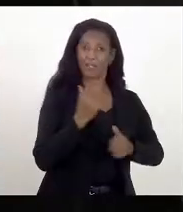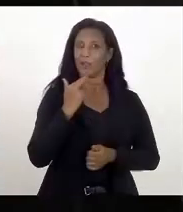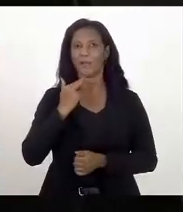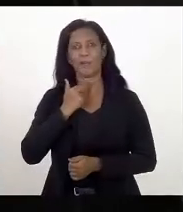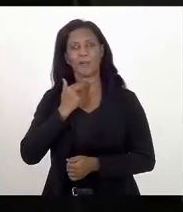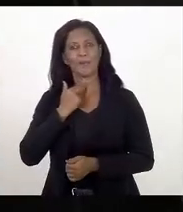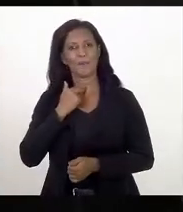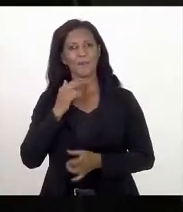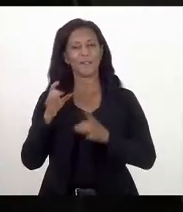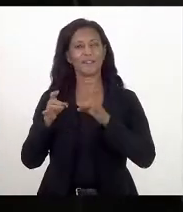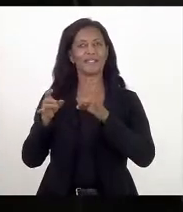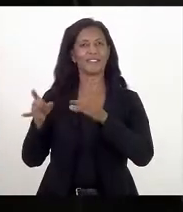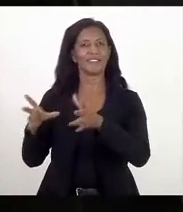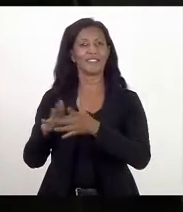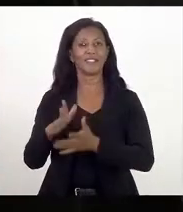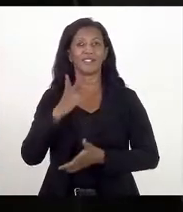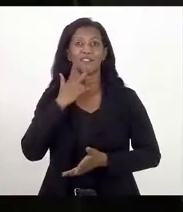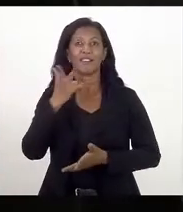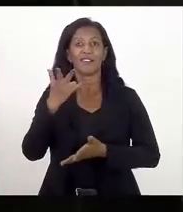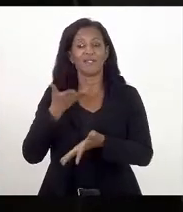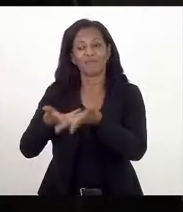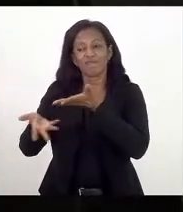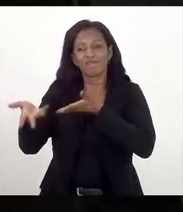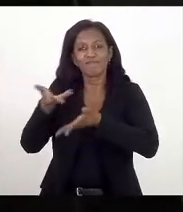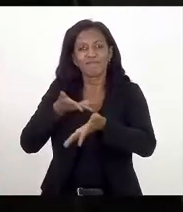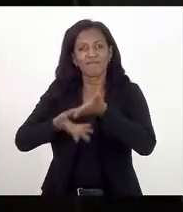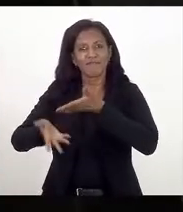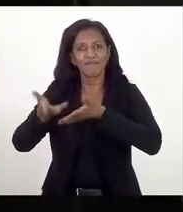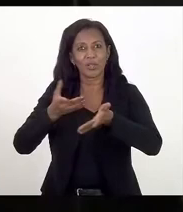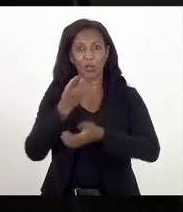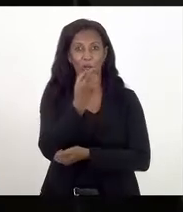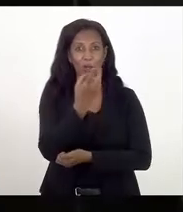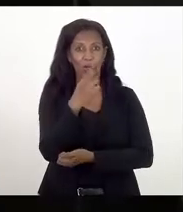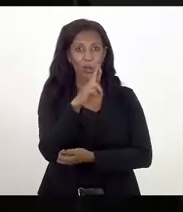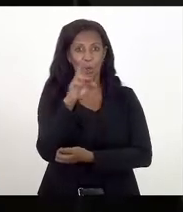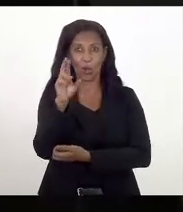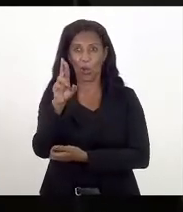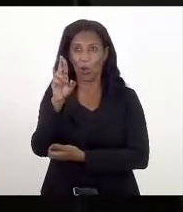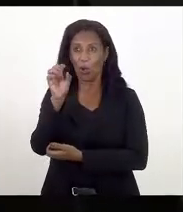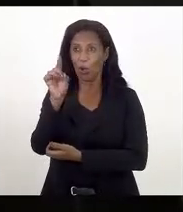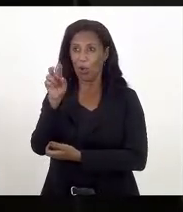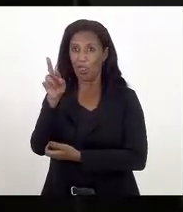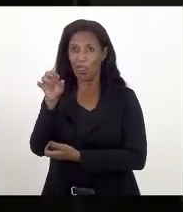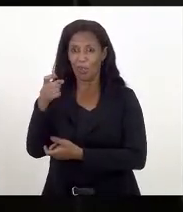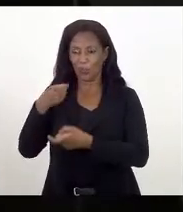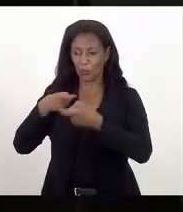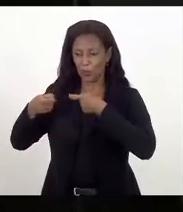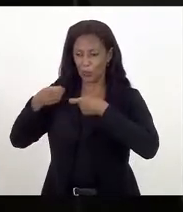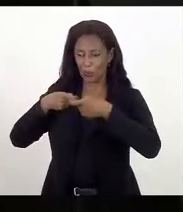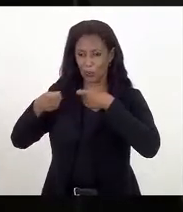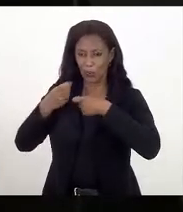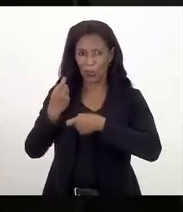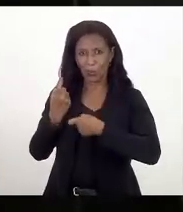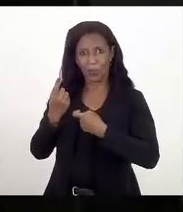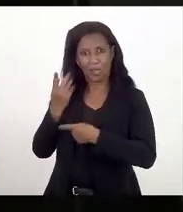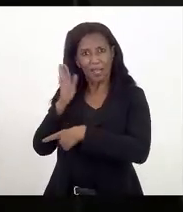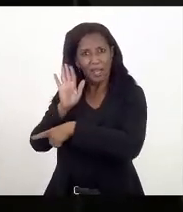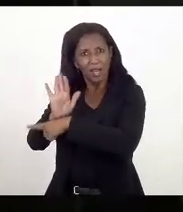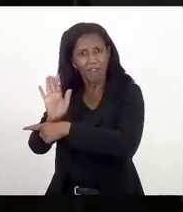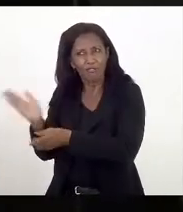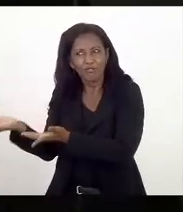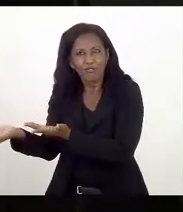de mencionar aqui a parceria com o doutor Rodrigo Azambuja na luta e defesa da juventude e da